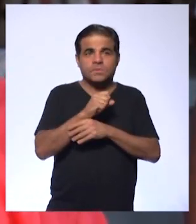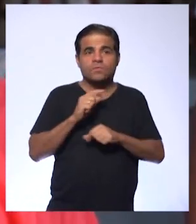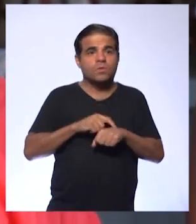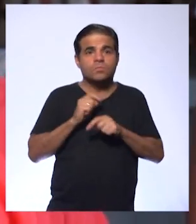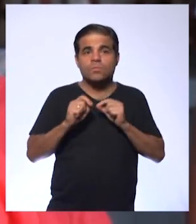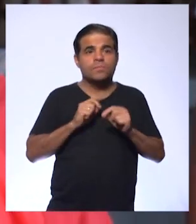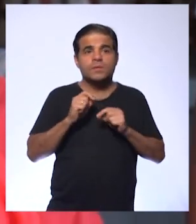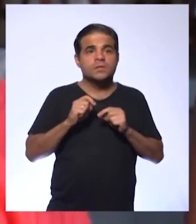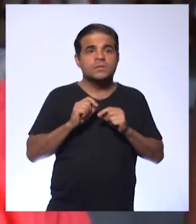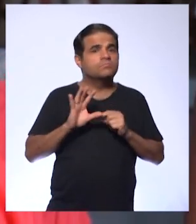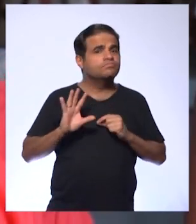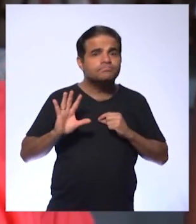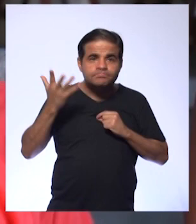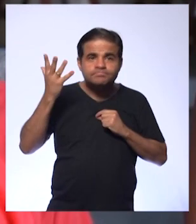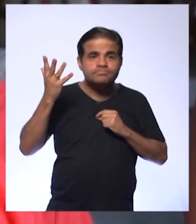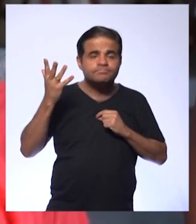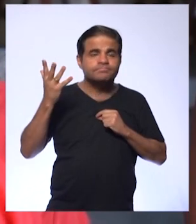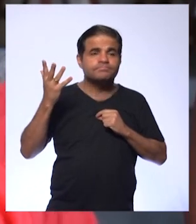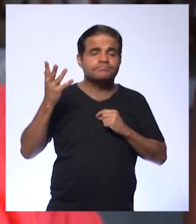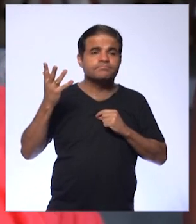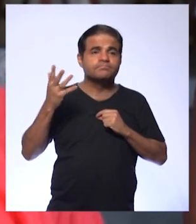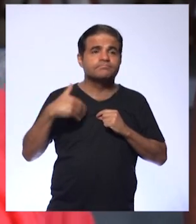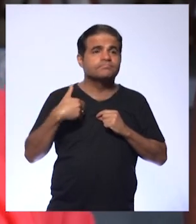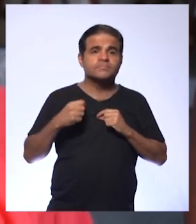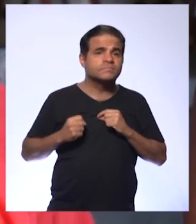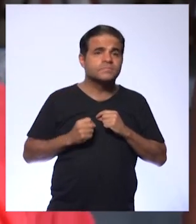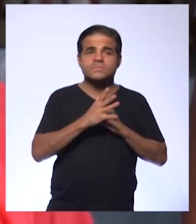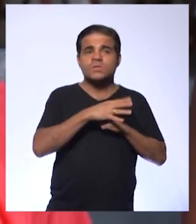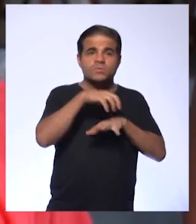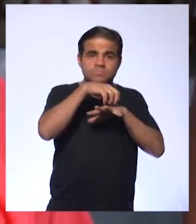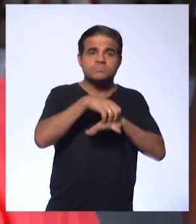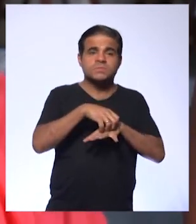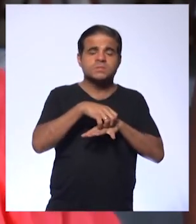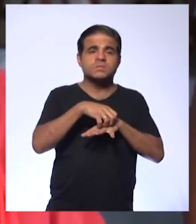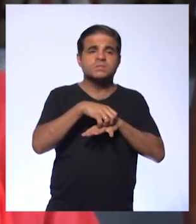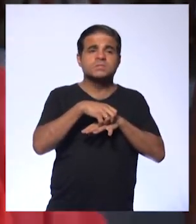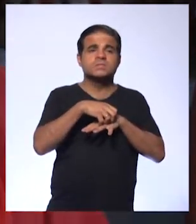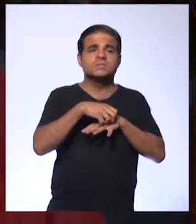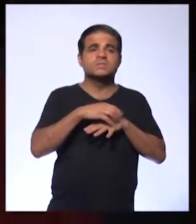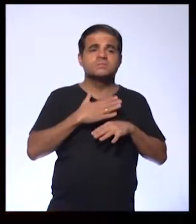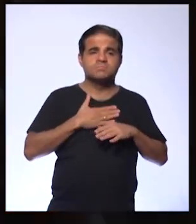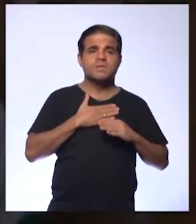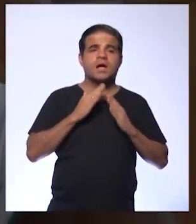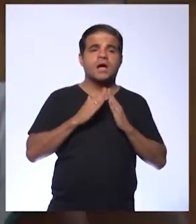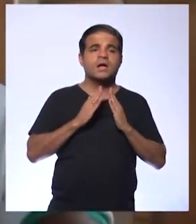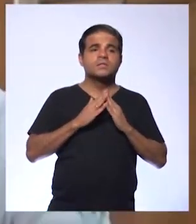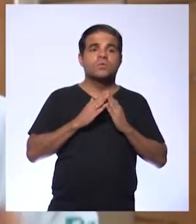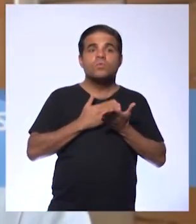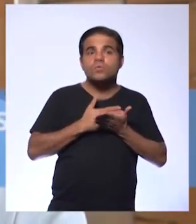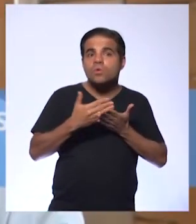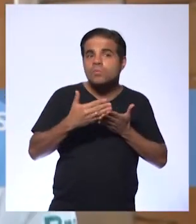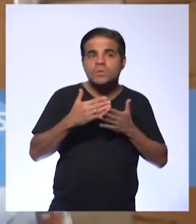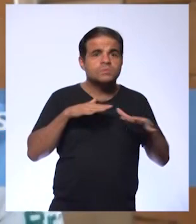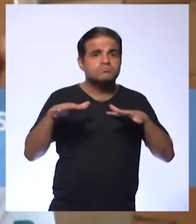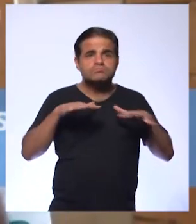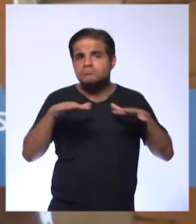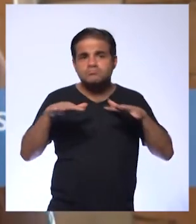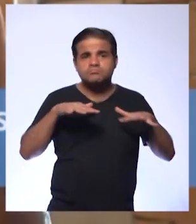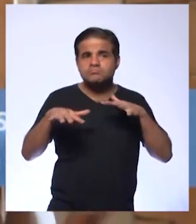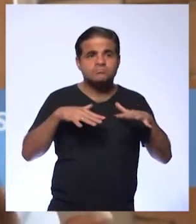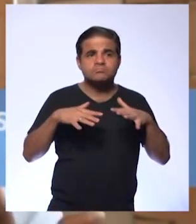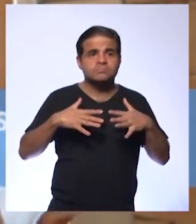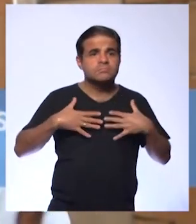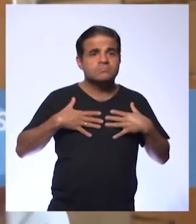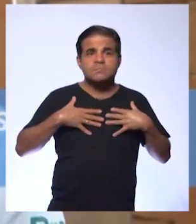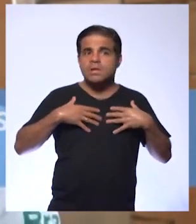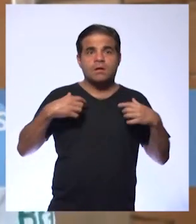momento, aconteceu e eu saí do centro e fui à minha casa. Quando começou a tremer tudo, a